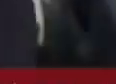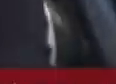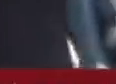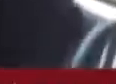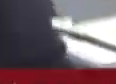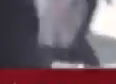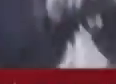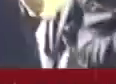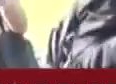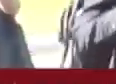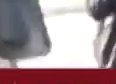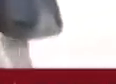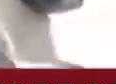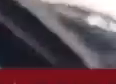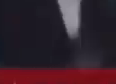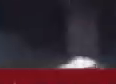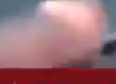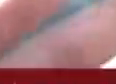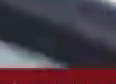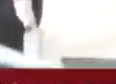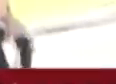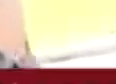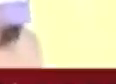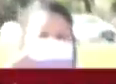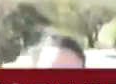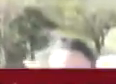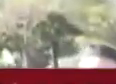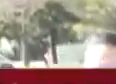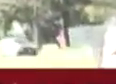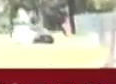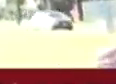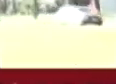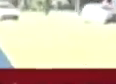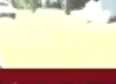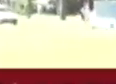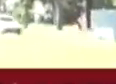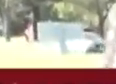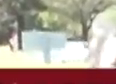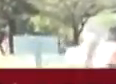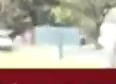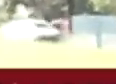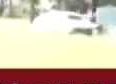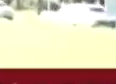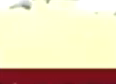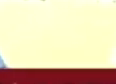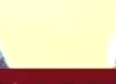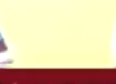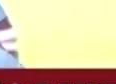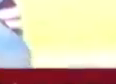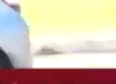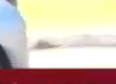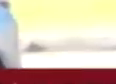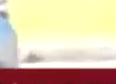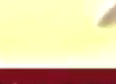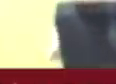seus representantes, isso significa que nós, representantes do povo, deveríamos ter o direito de dizer qualquer coisa.